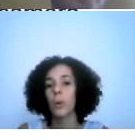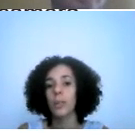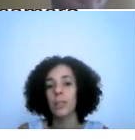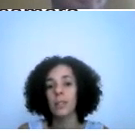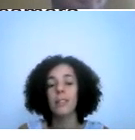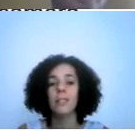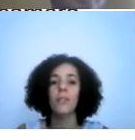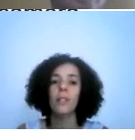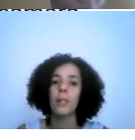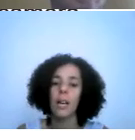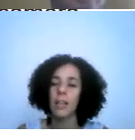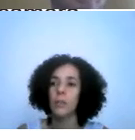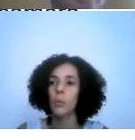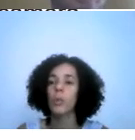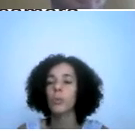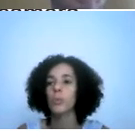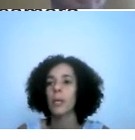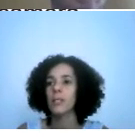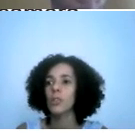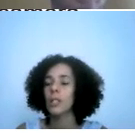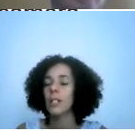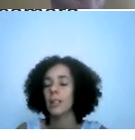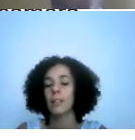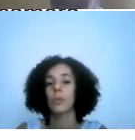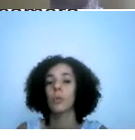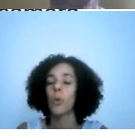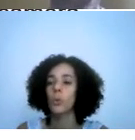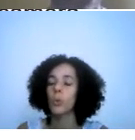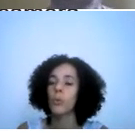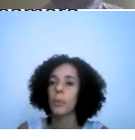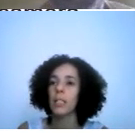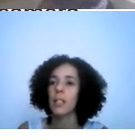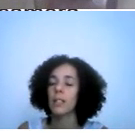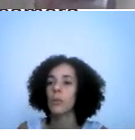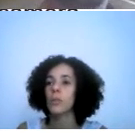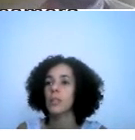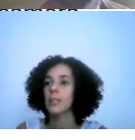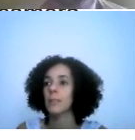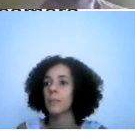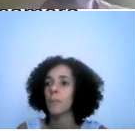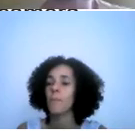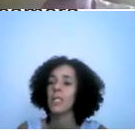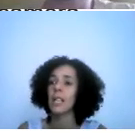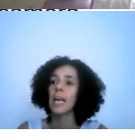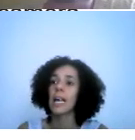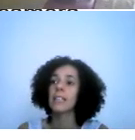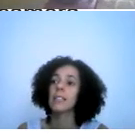muito importante de se verificar enquanto uma espécie chega no novo ambiente, ela é introduzida, né?